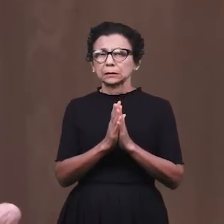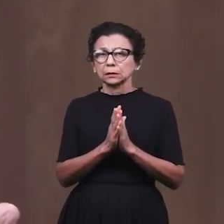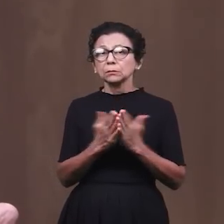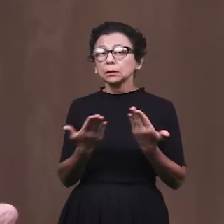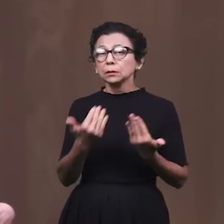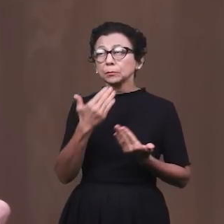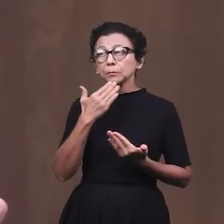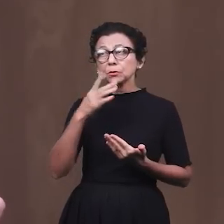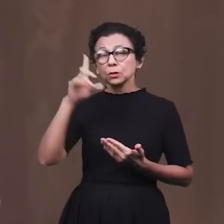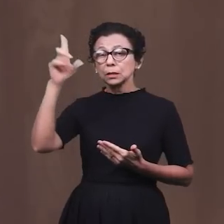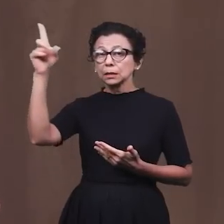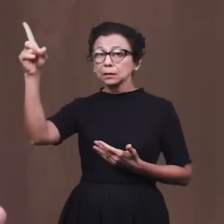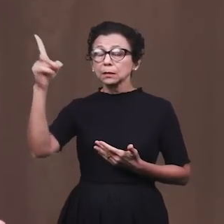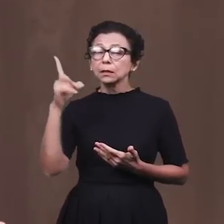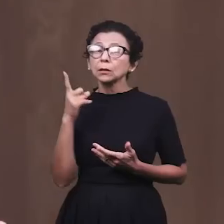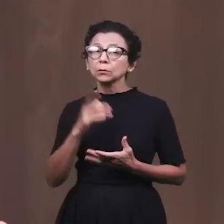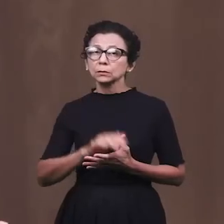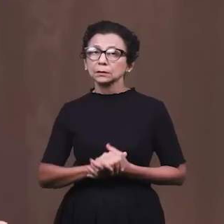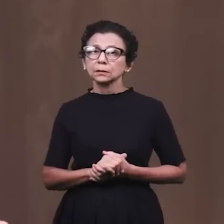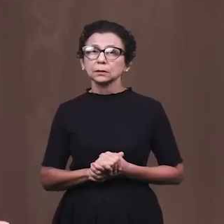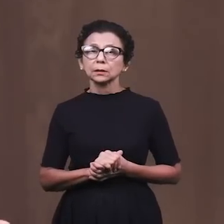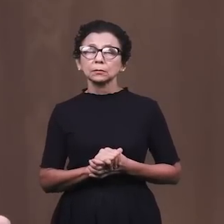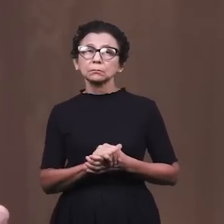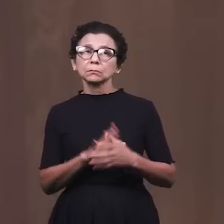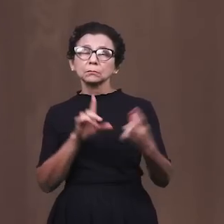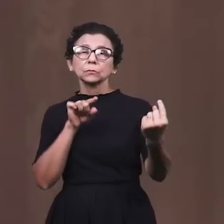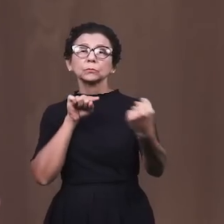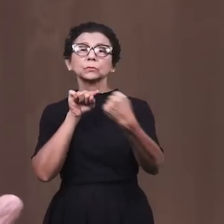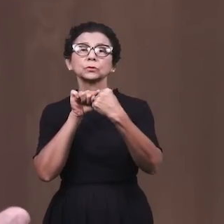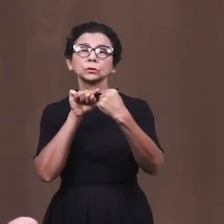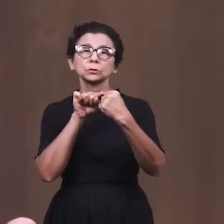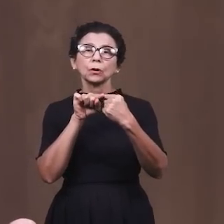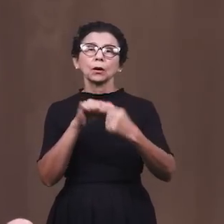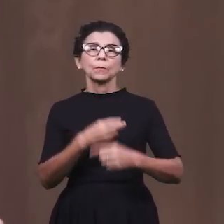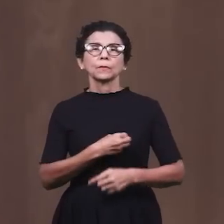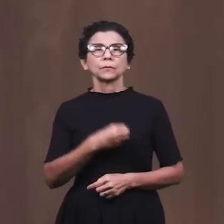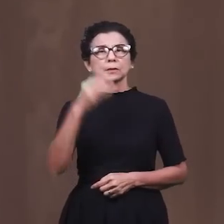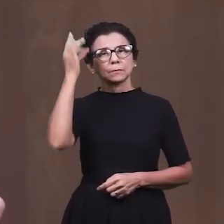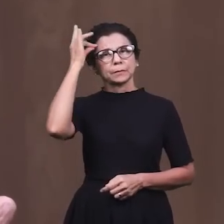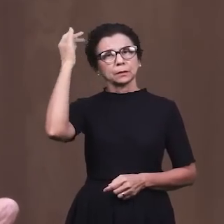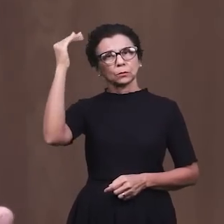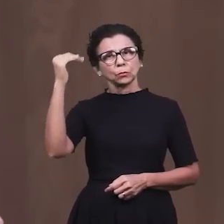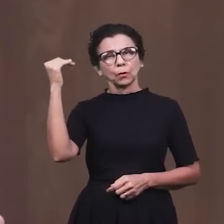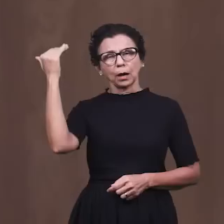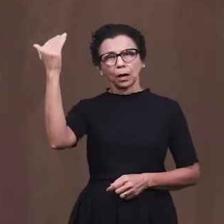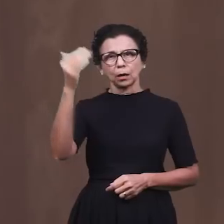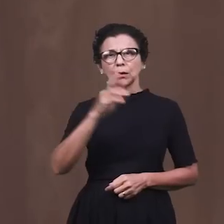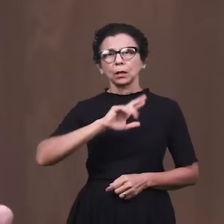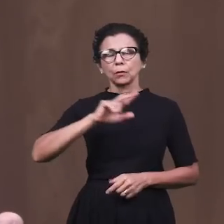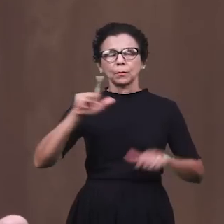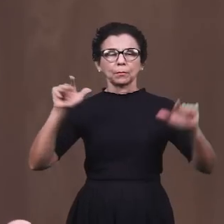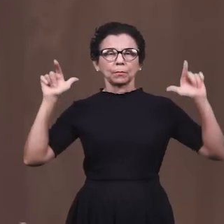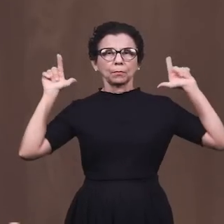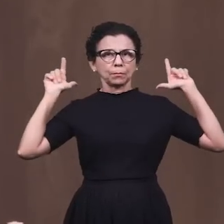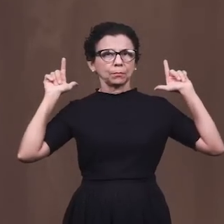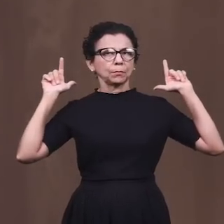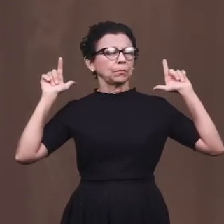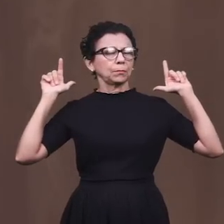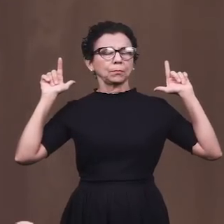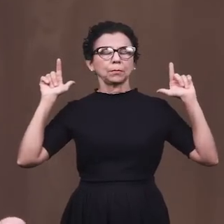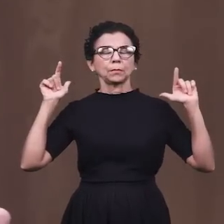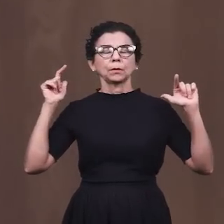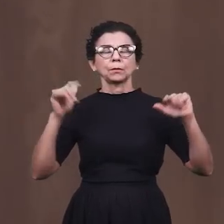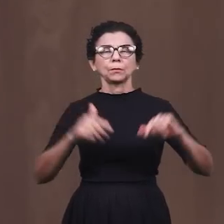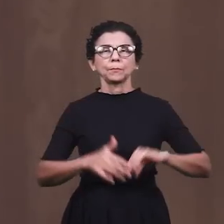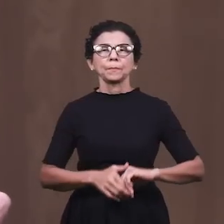gente busca dons espirituais com um objetivo, que é a edificação espiritual, não é para destaque, né, da